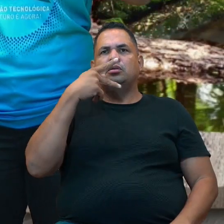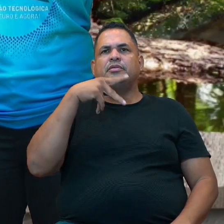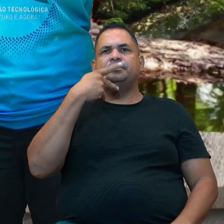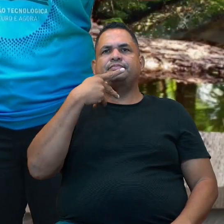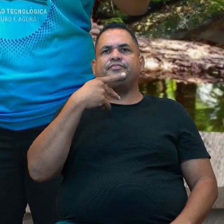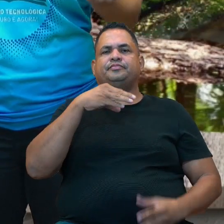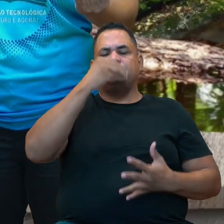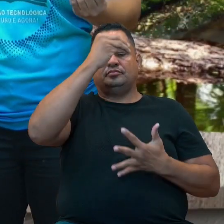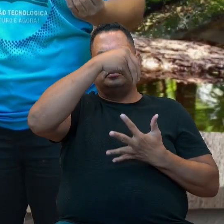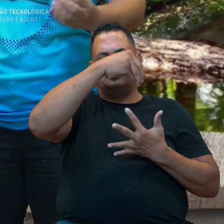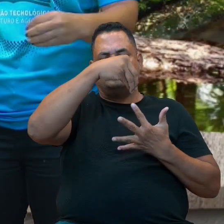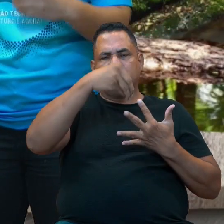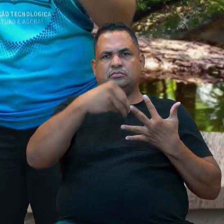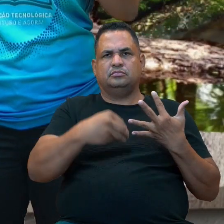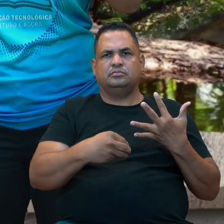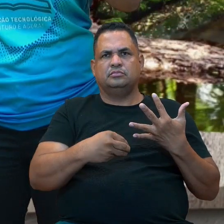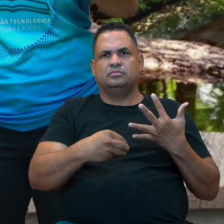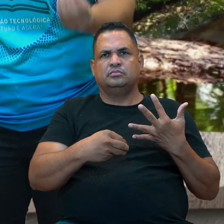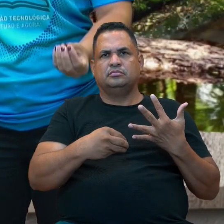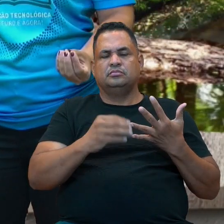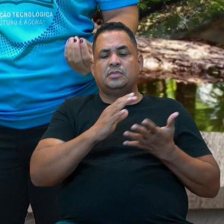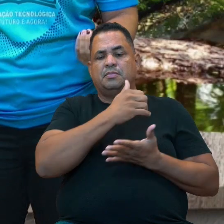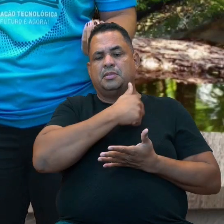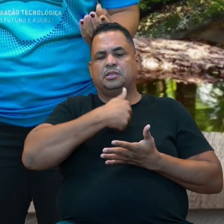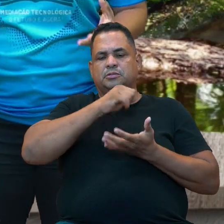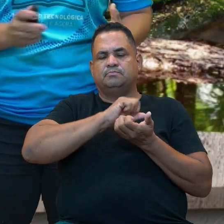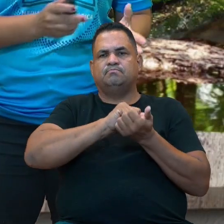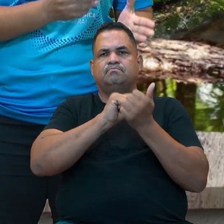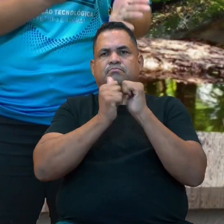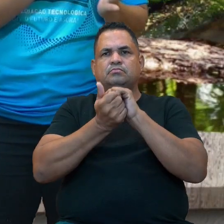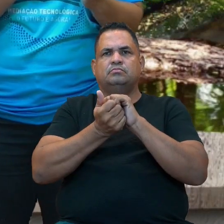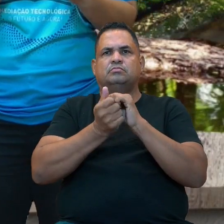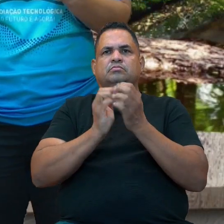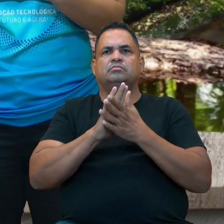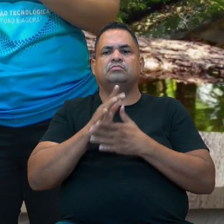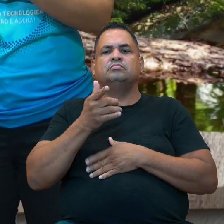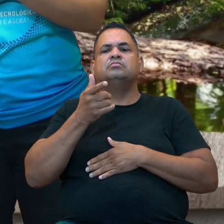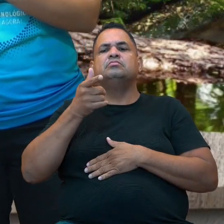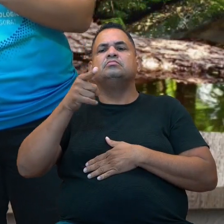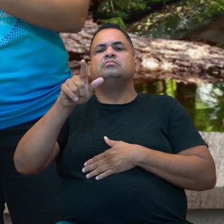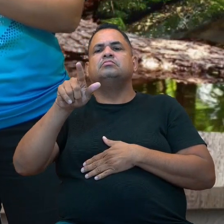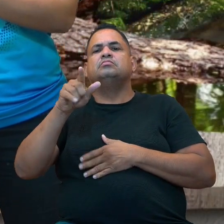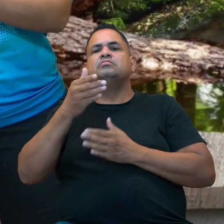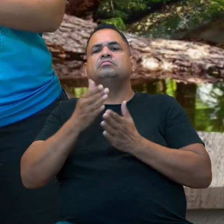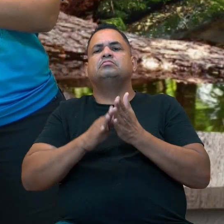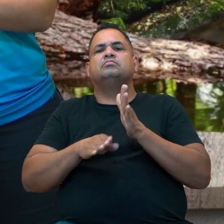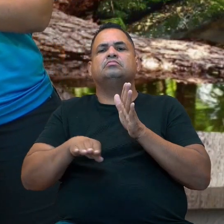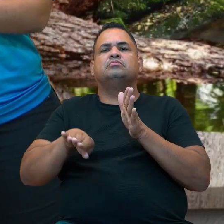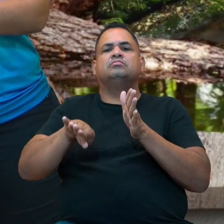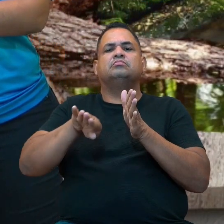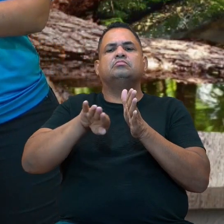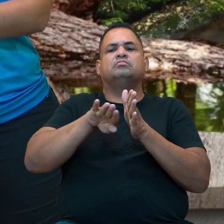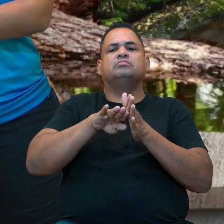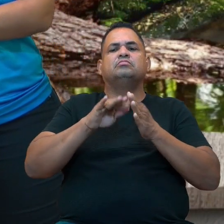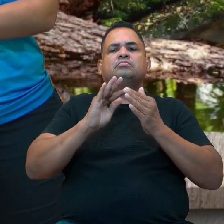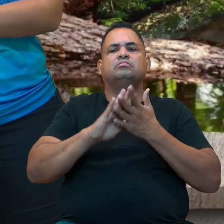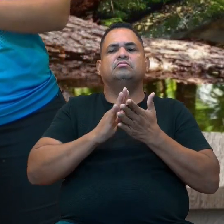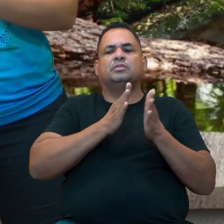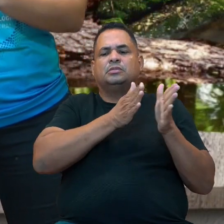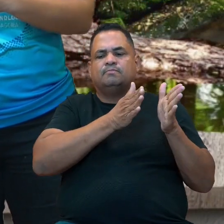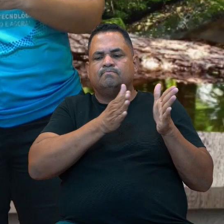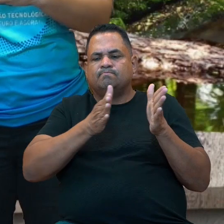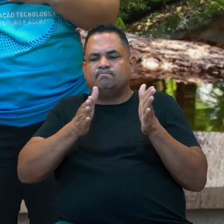espécies mais bem adaptadas conseguem chegar até sua fase de